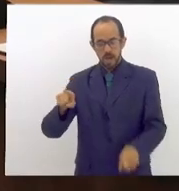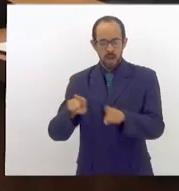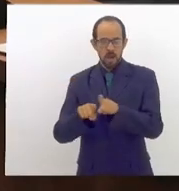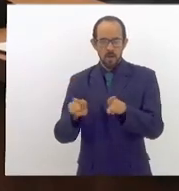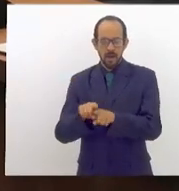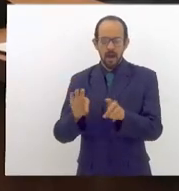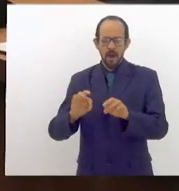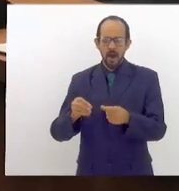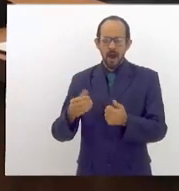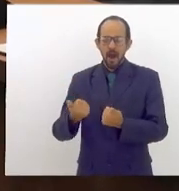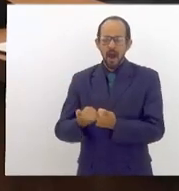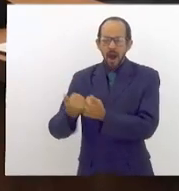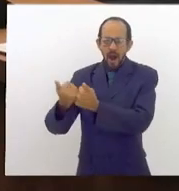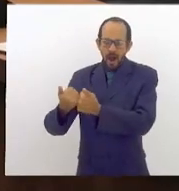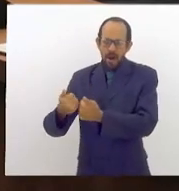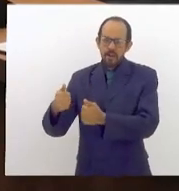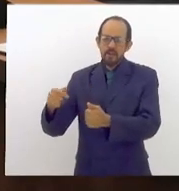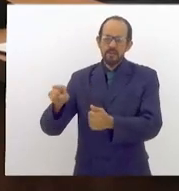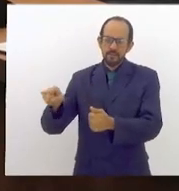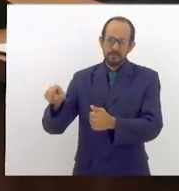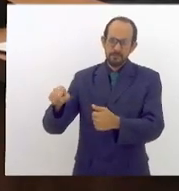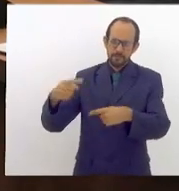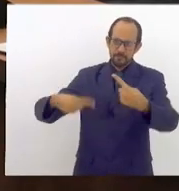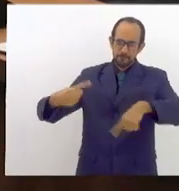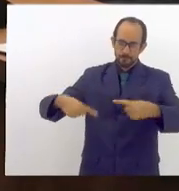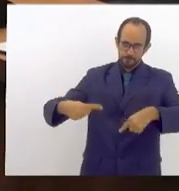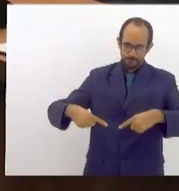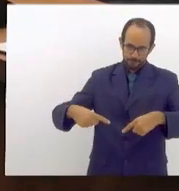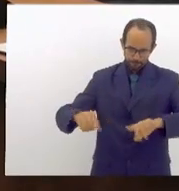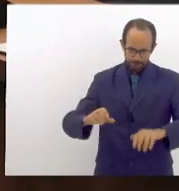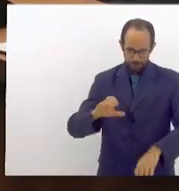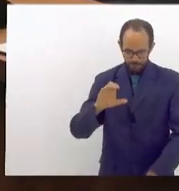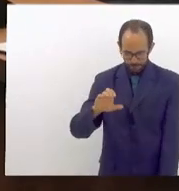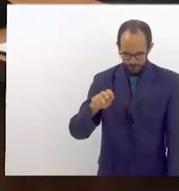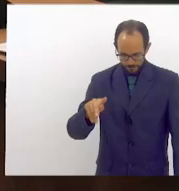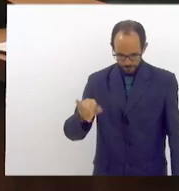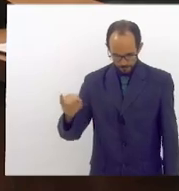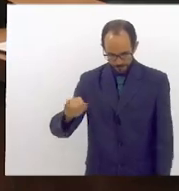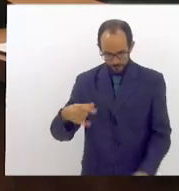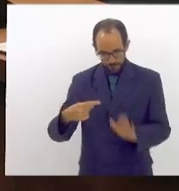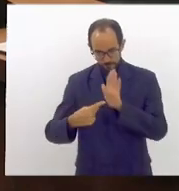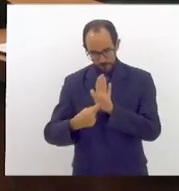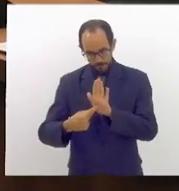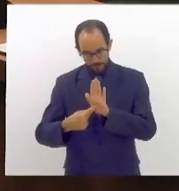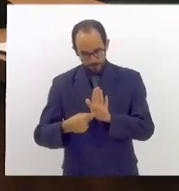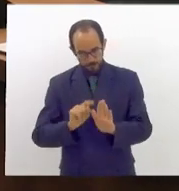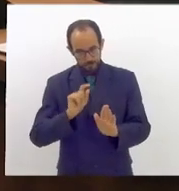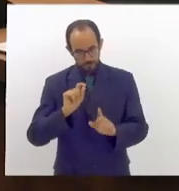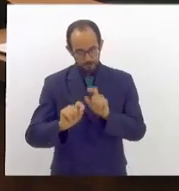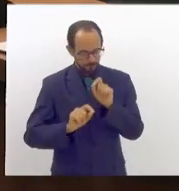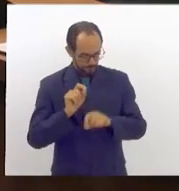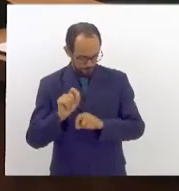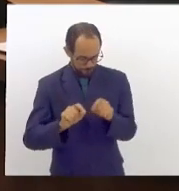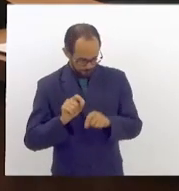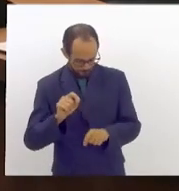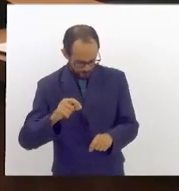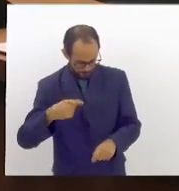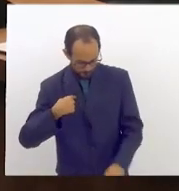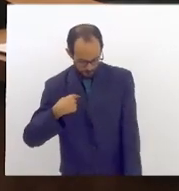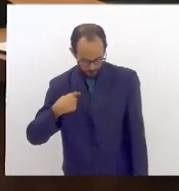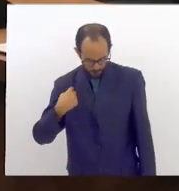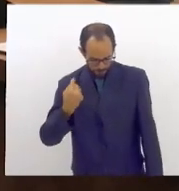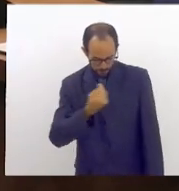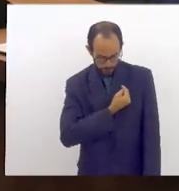sustentaram aquela política então que a CPI do Rio previdência aponta é que os aposentados